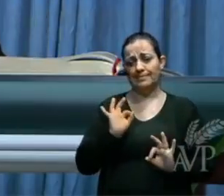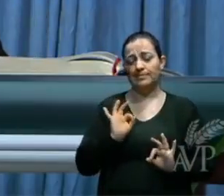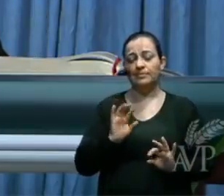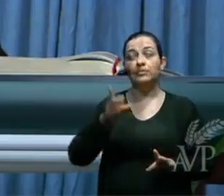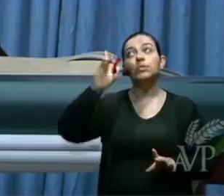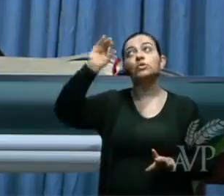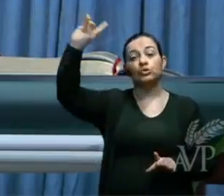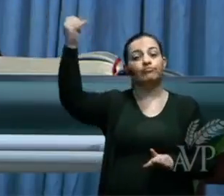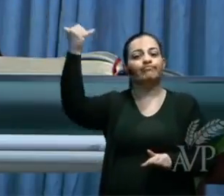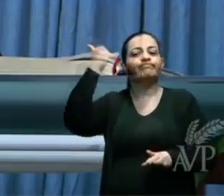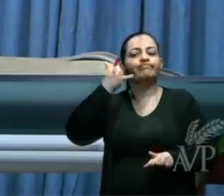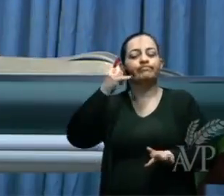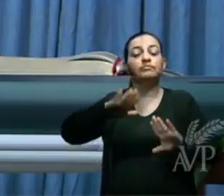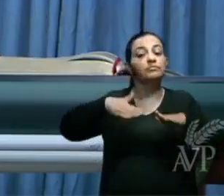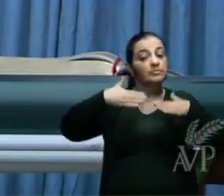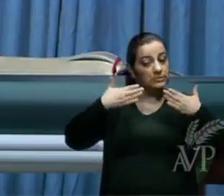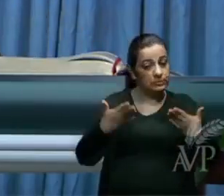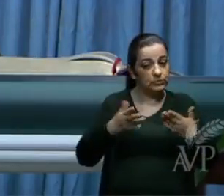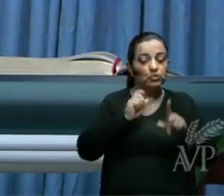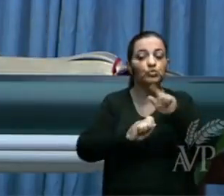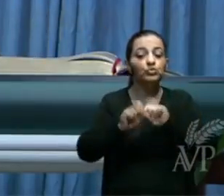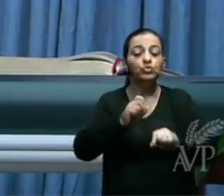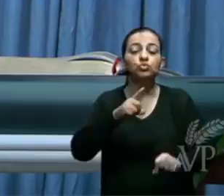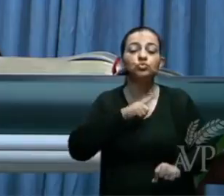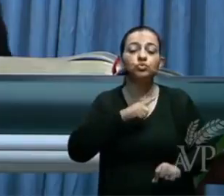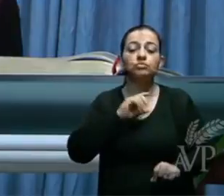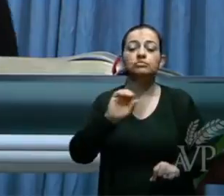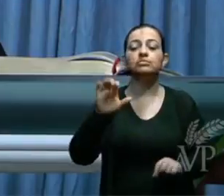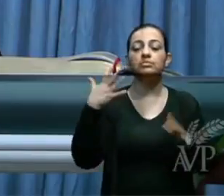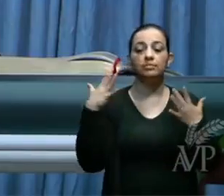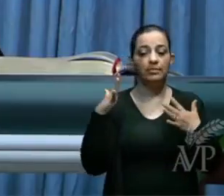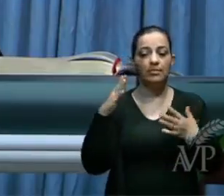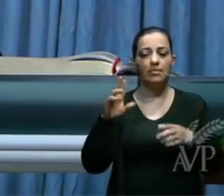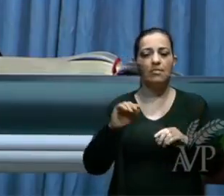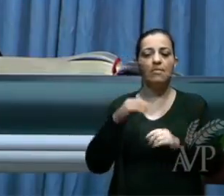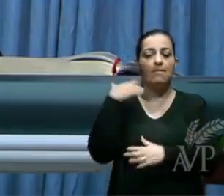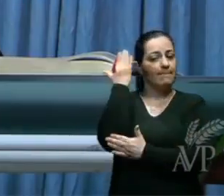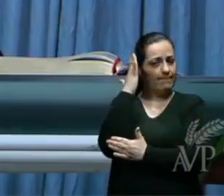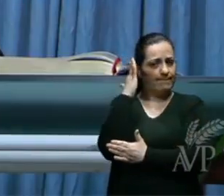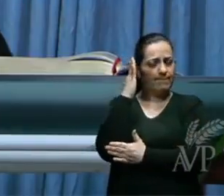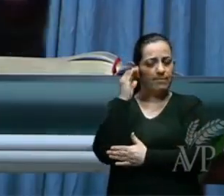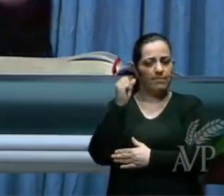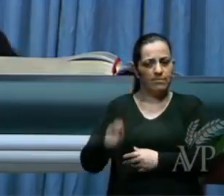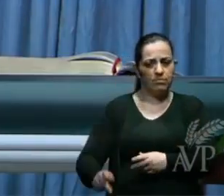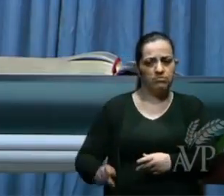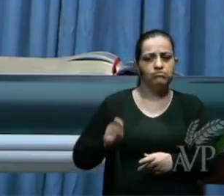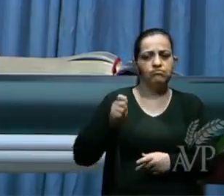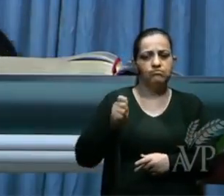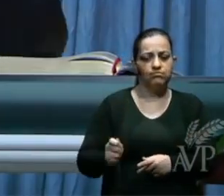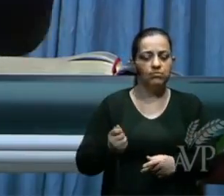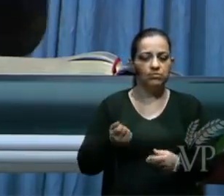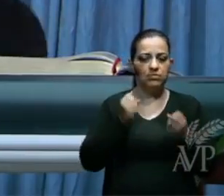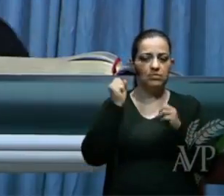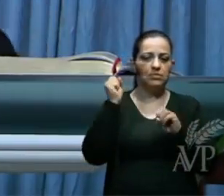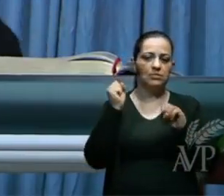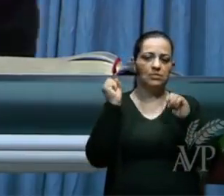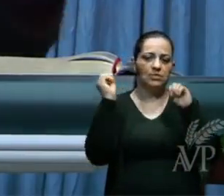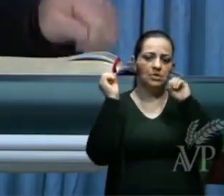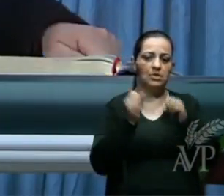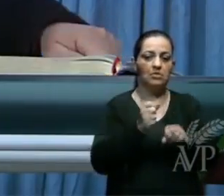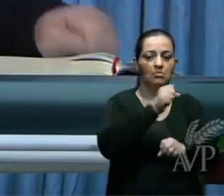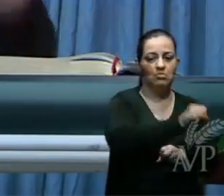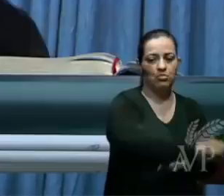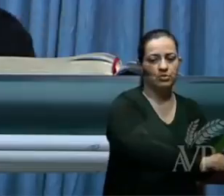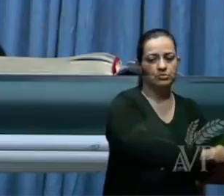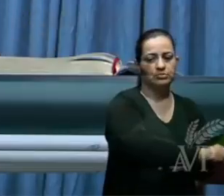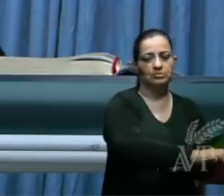daí deus disso então o que você tem na mão um embora com ela no chão 1 e joga ela não ponha